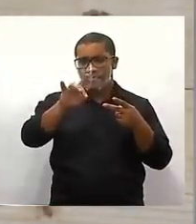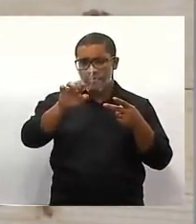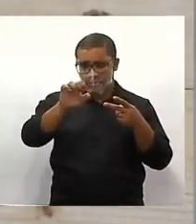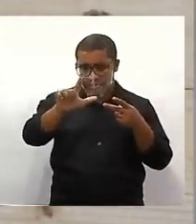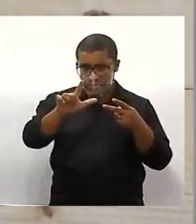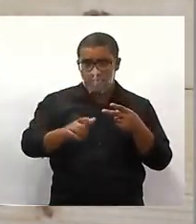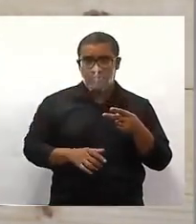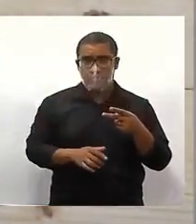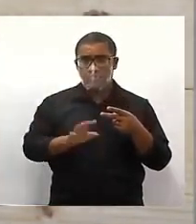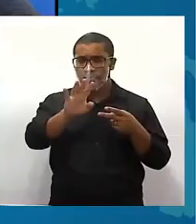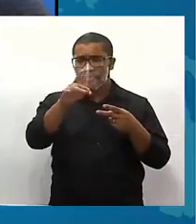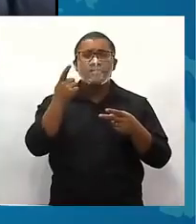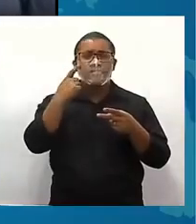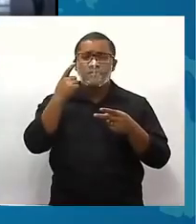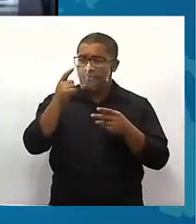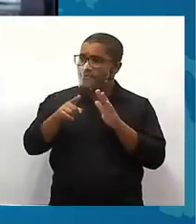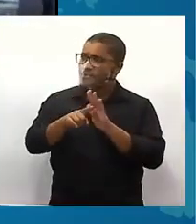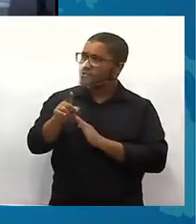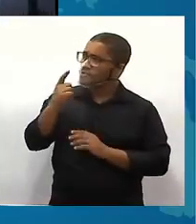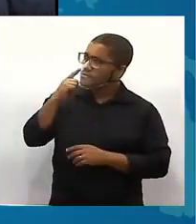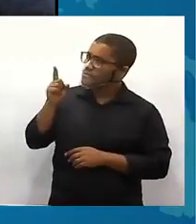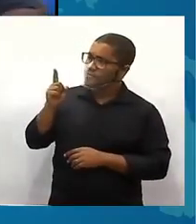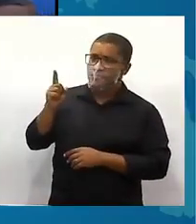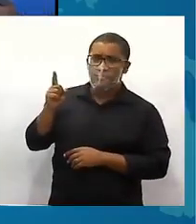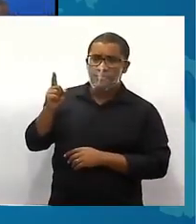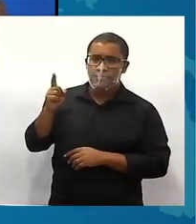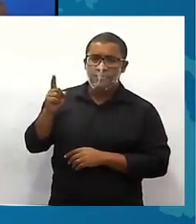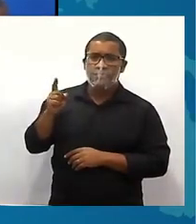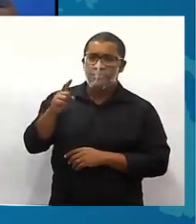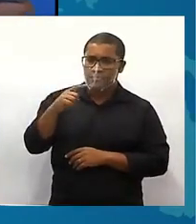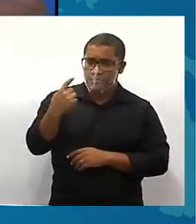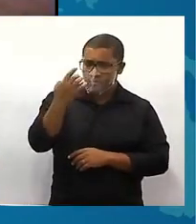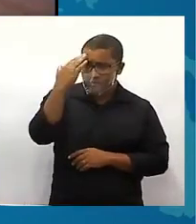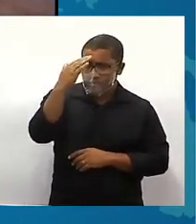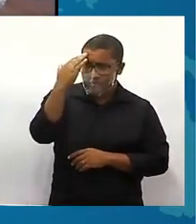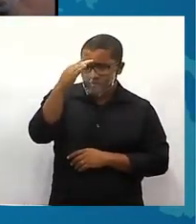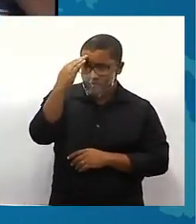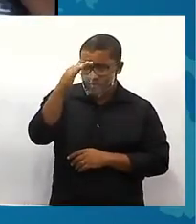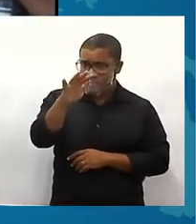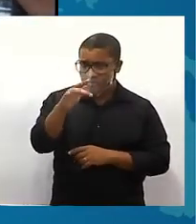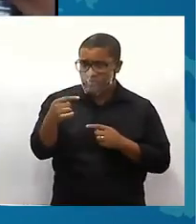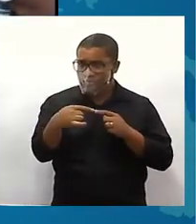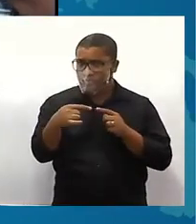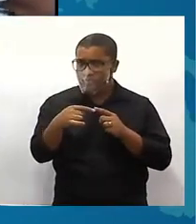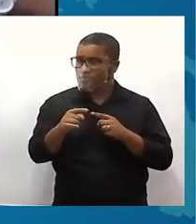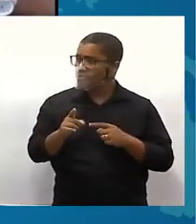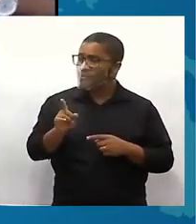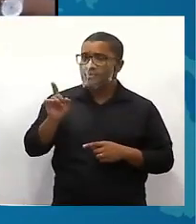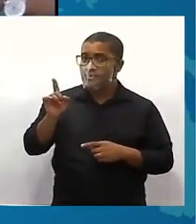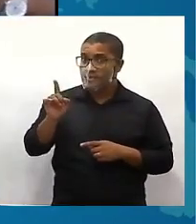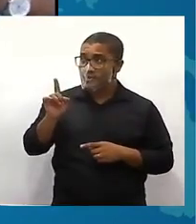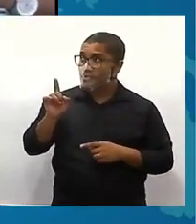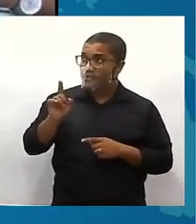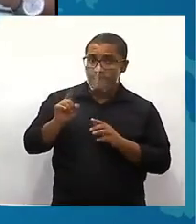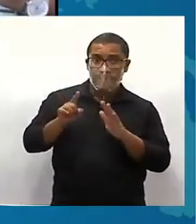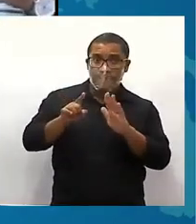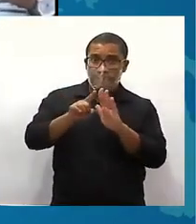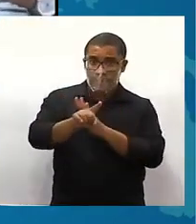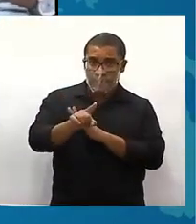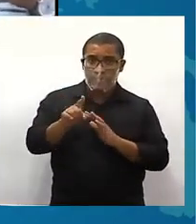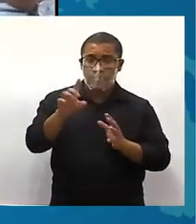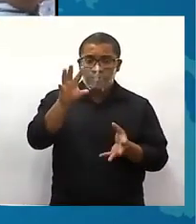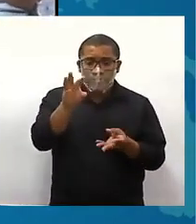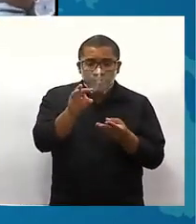questão. Volta lá para a questão para a gente tentar entender aí. Então, baseado nessa questão, onde dentro